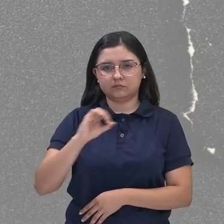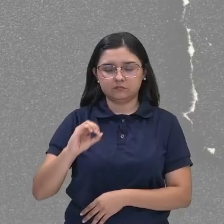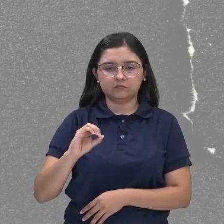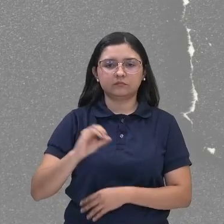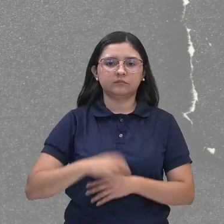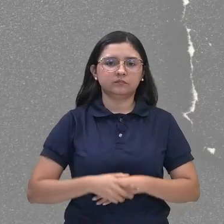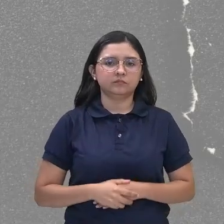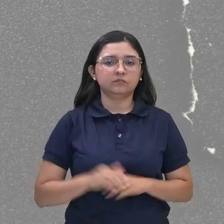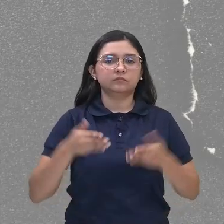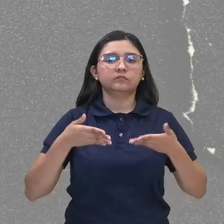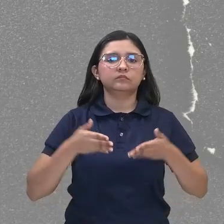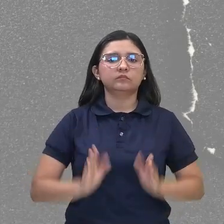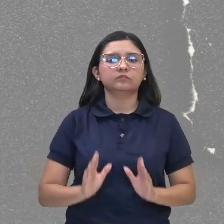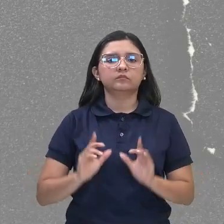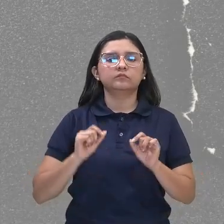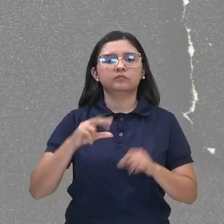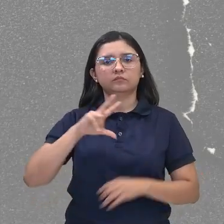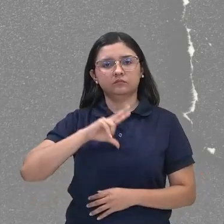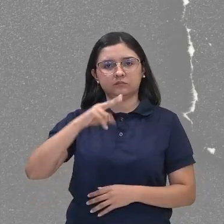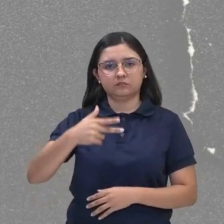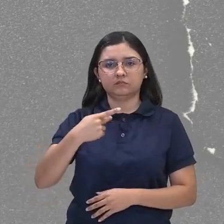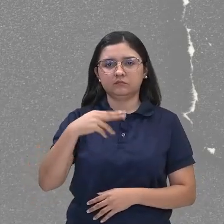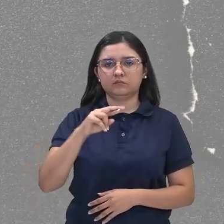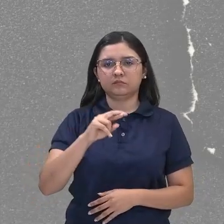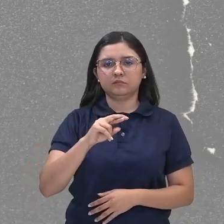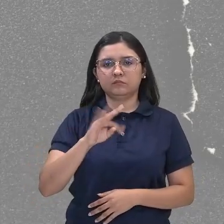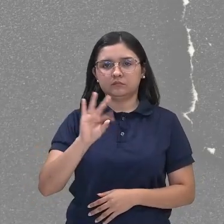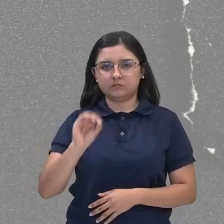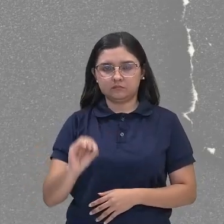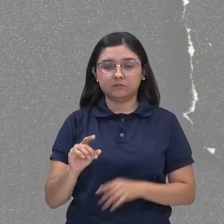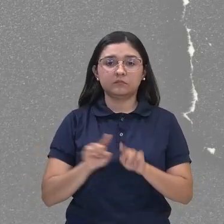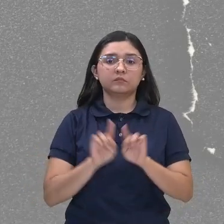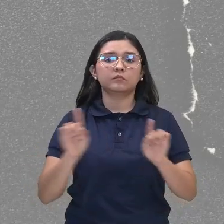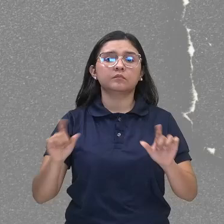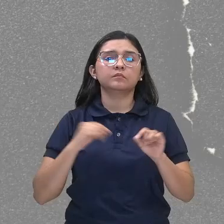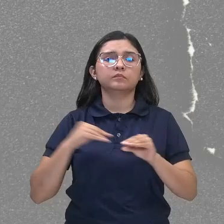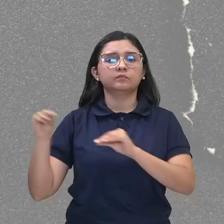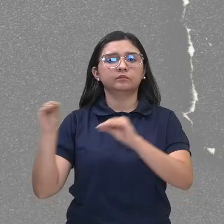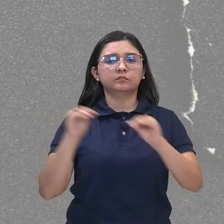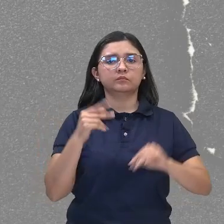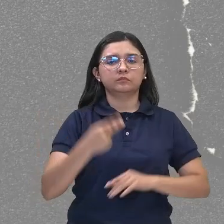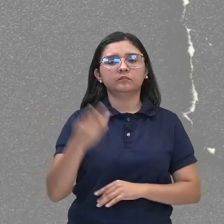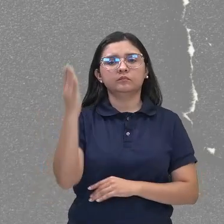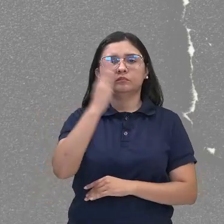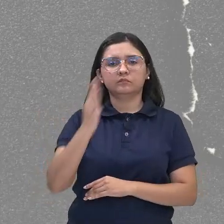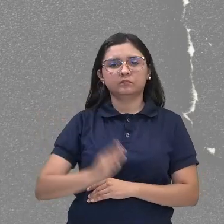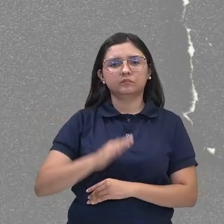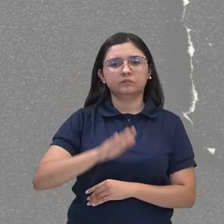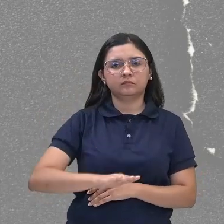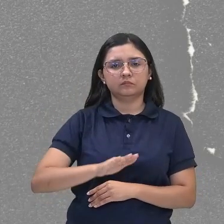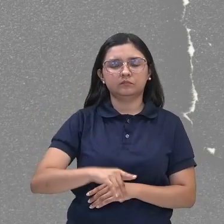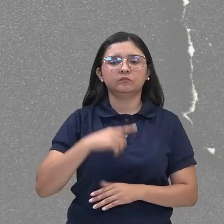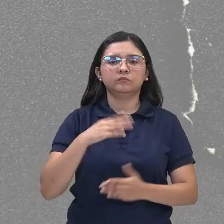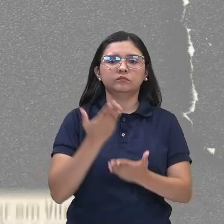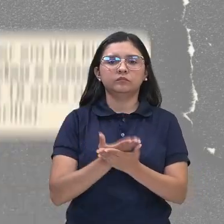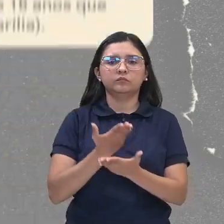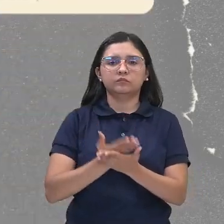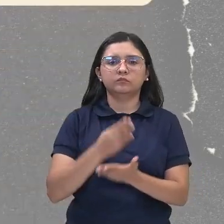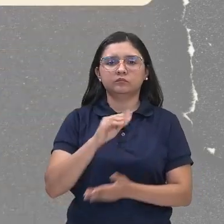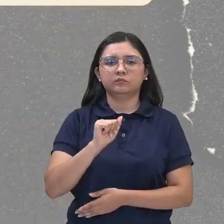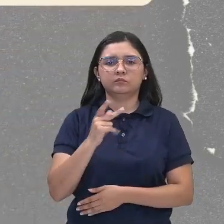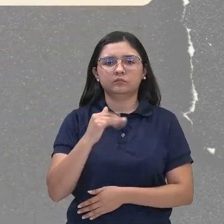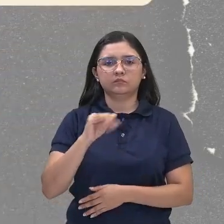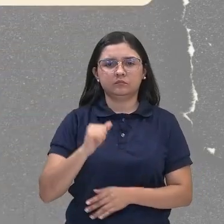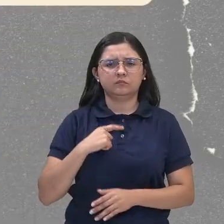1744-1810. Nasceu em Porto, Portugal, mas veio ainda na infância para o Brasil. Viveu e estudou na Bahia até a